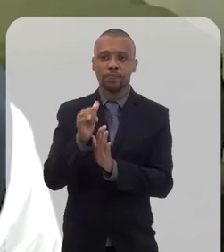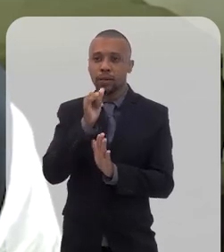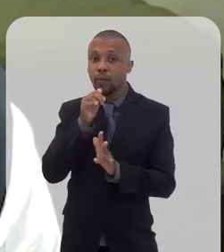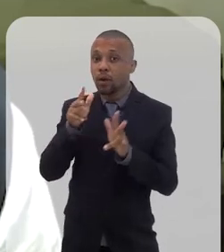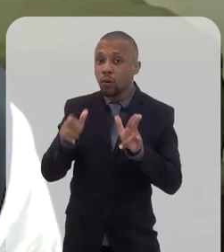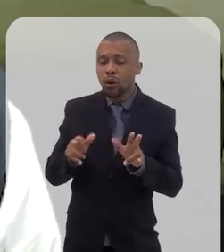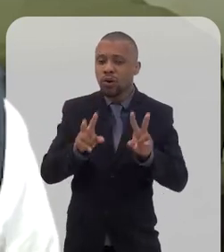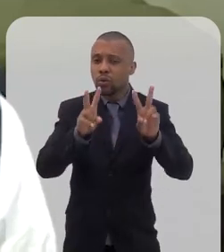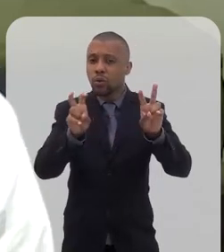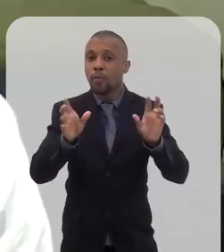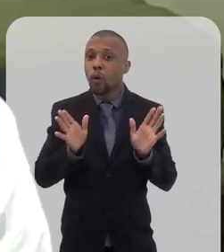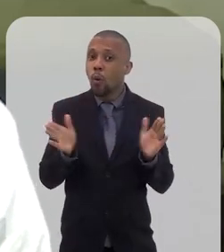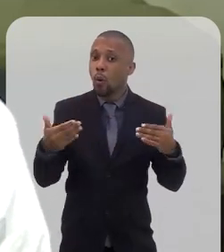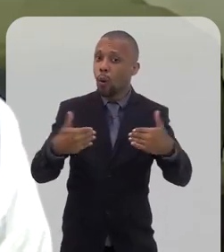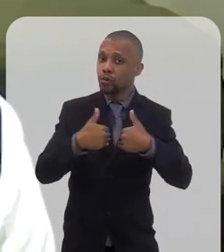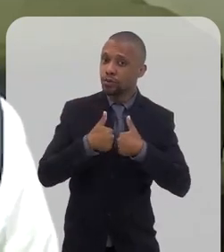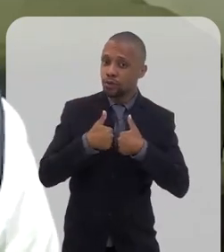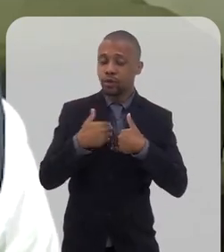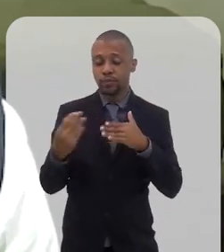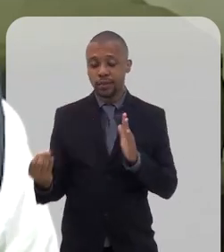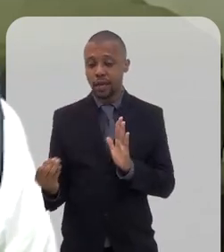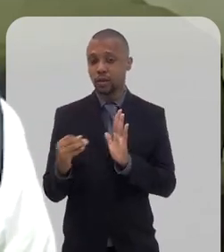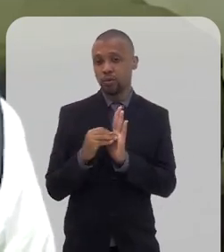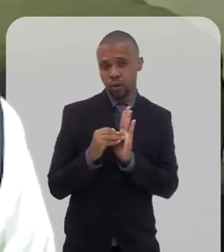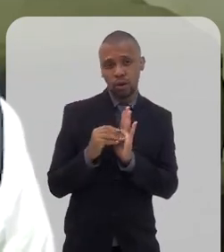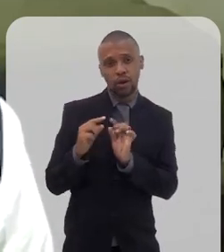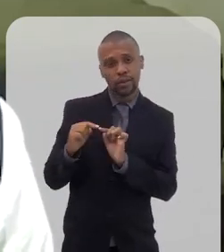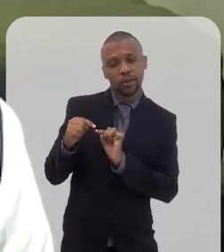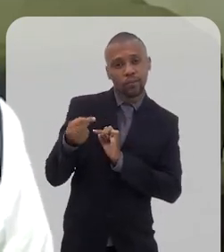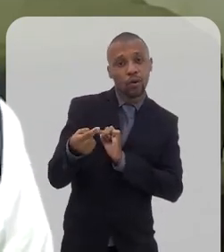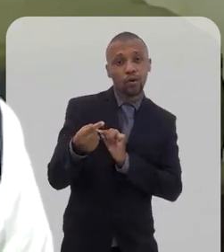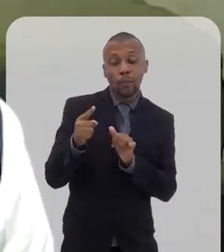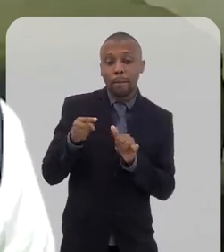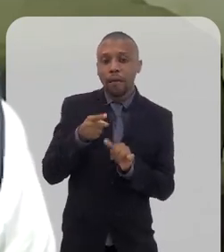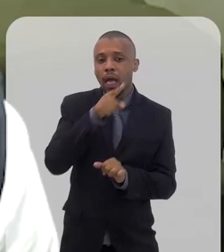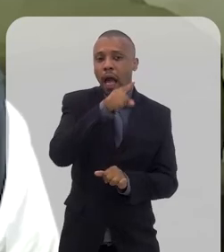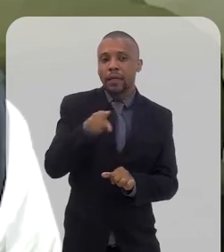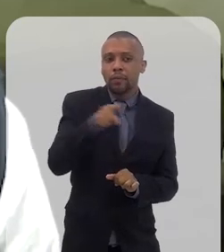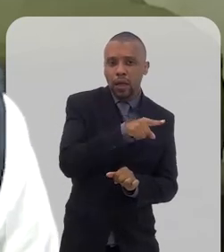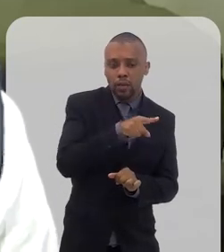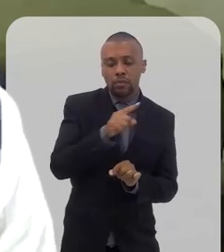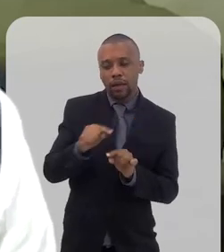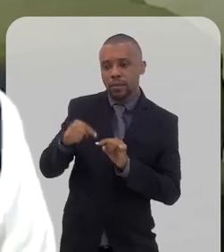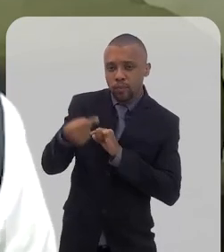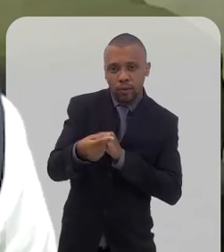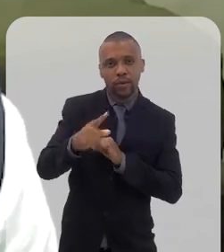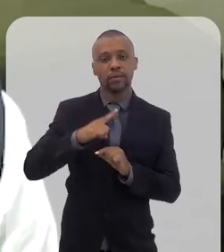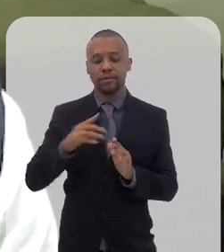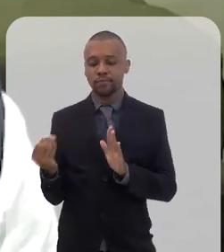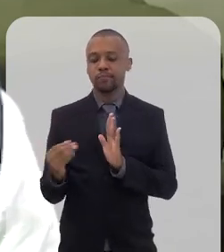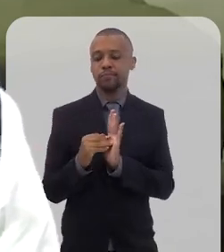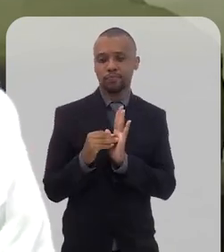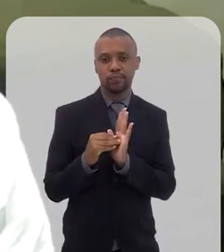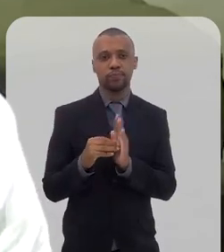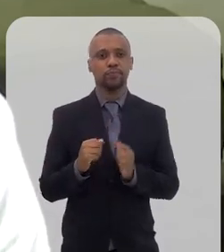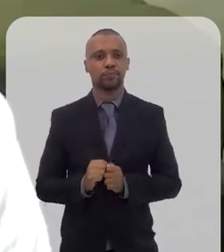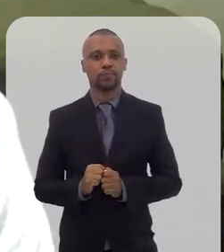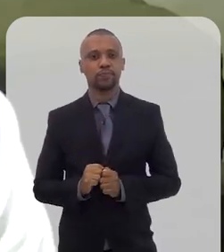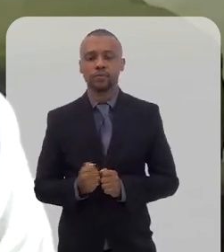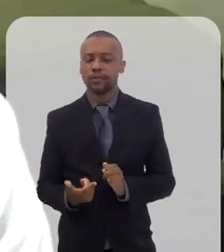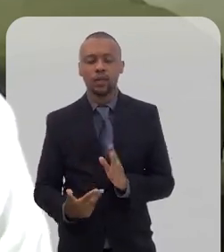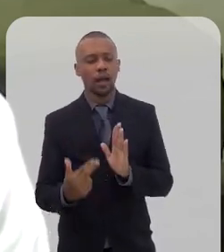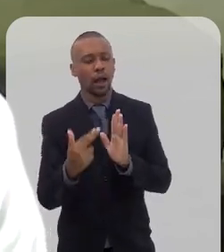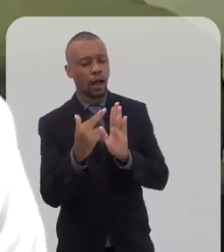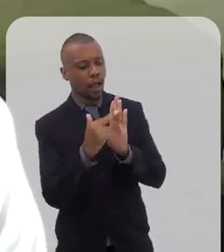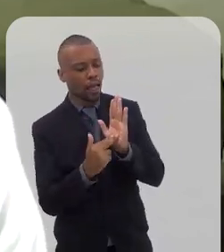foi a pergunta da questão do autismo, que entrou depois do primeiro adiamento. Os